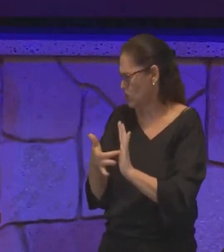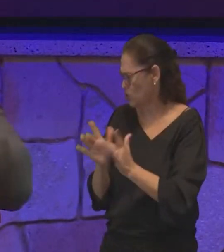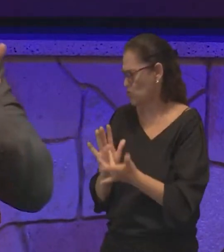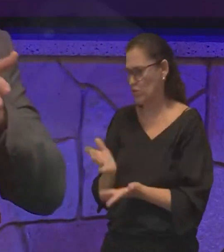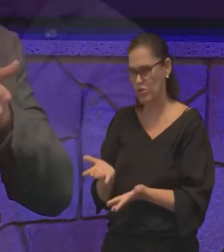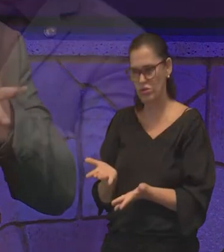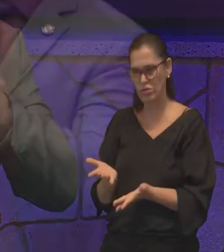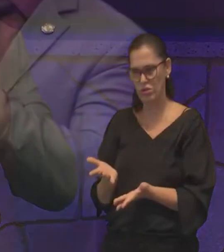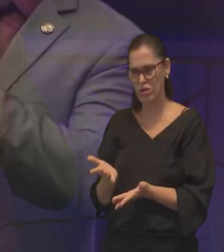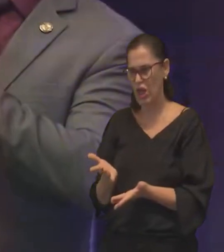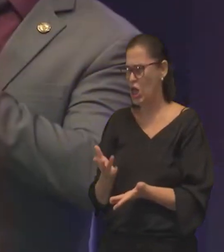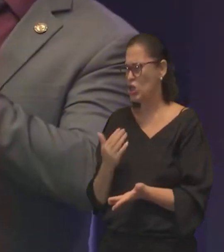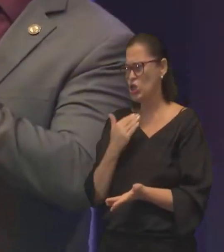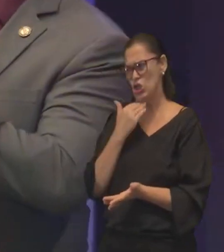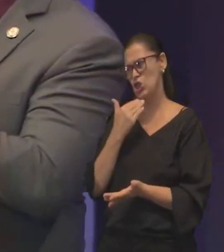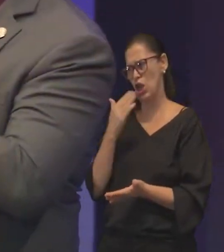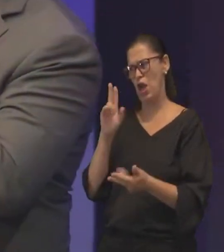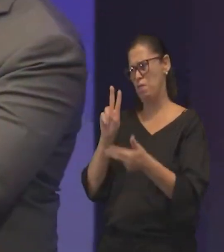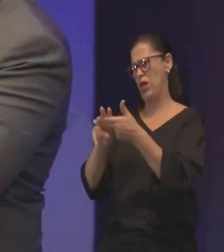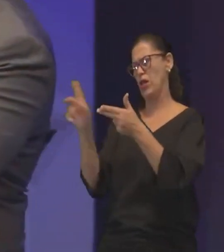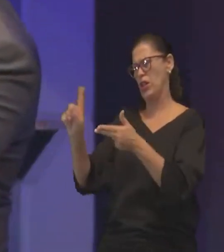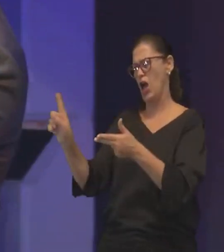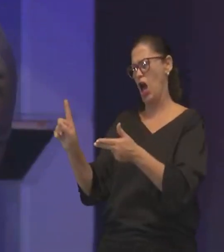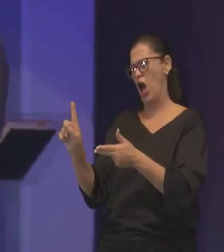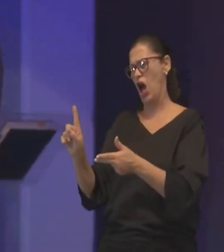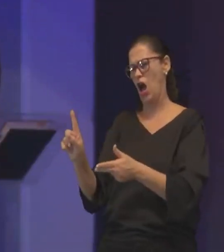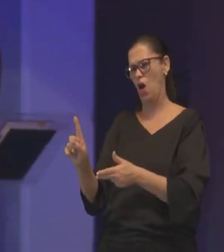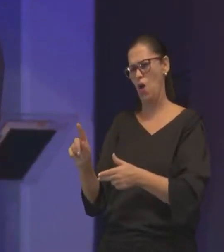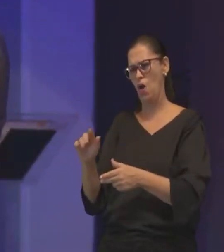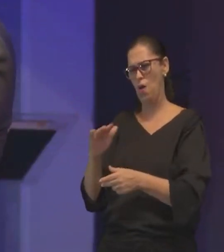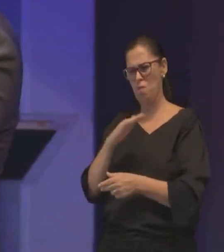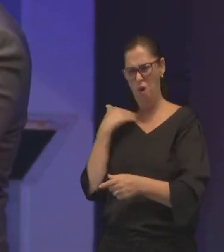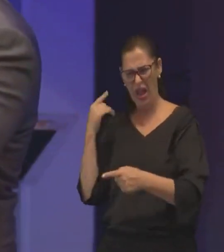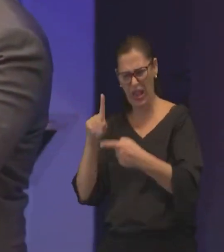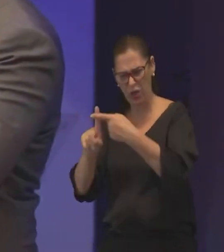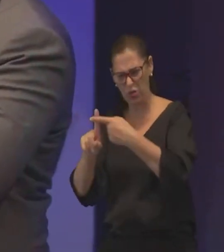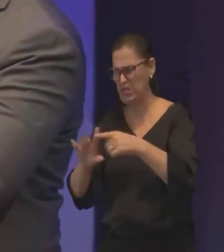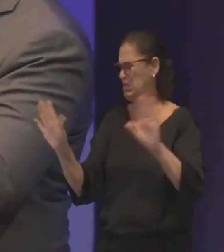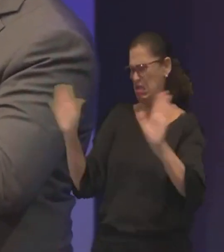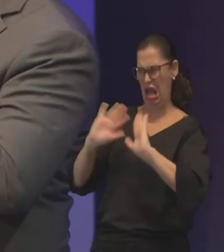vai prendê-lo. Não, Senhor, o Senhor não irá morrer naquela cruz.